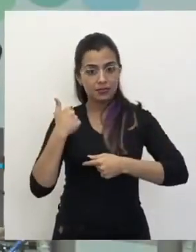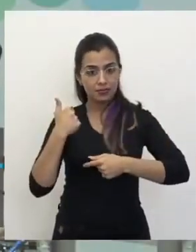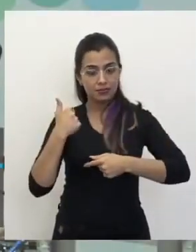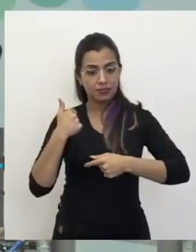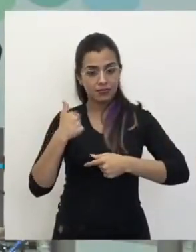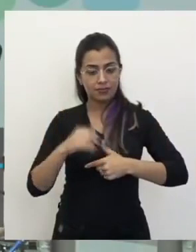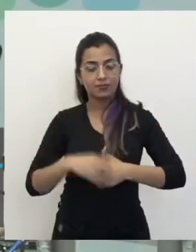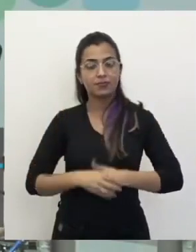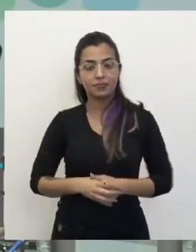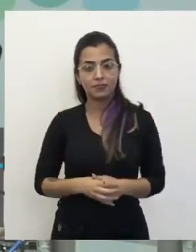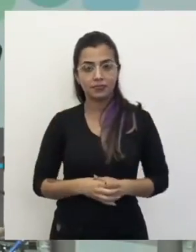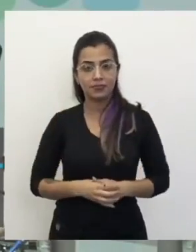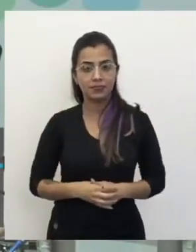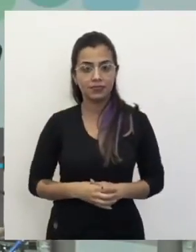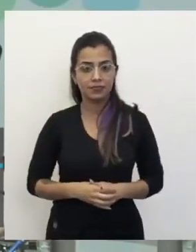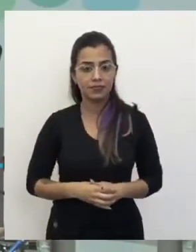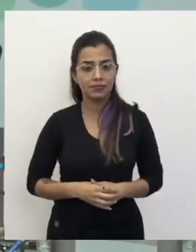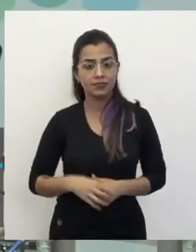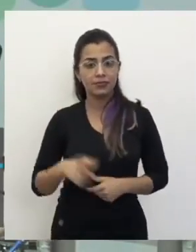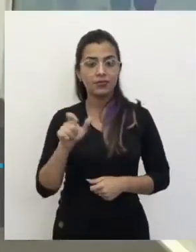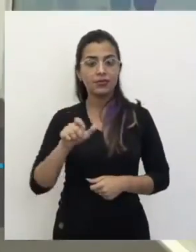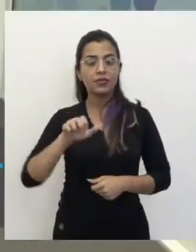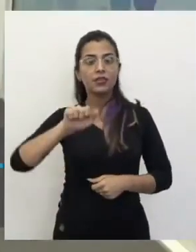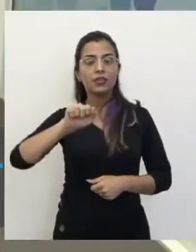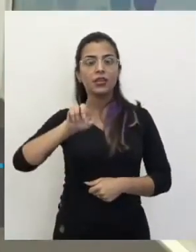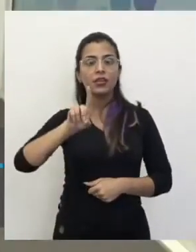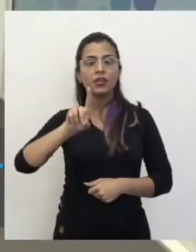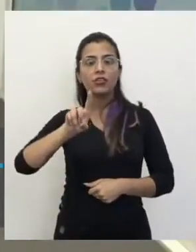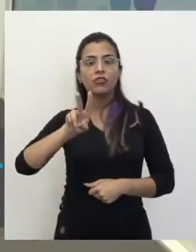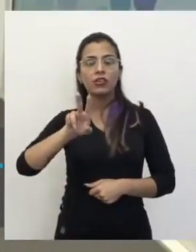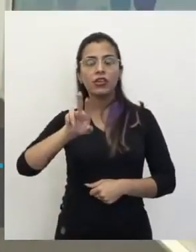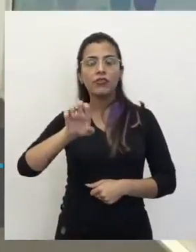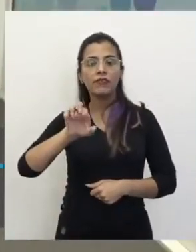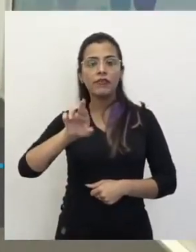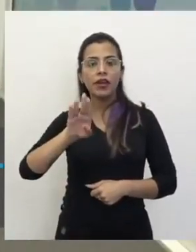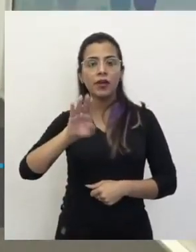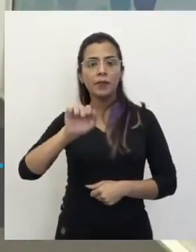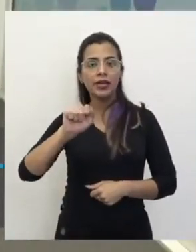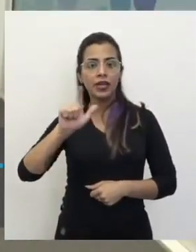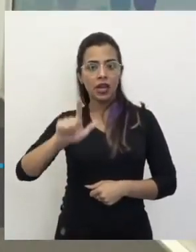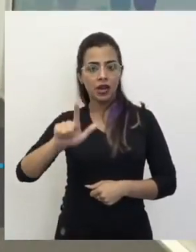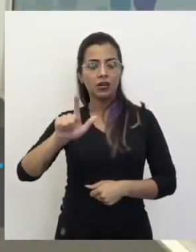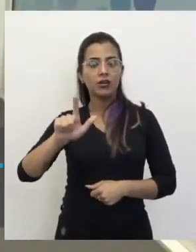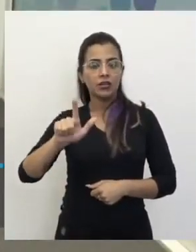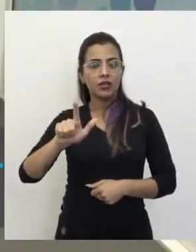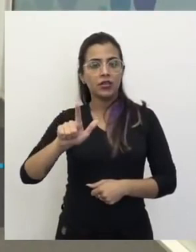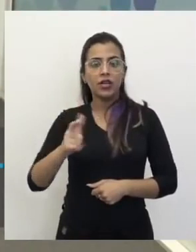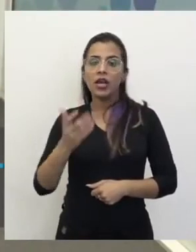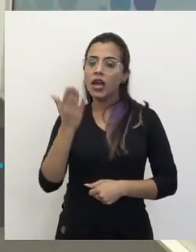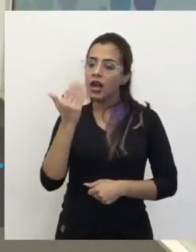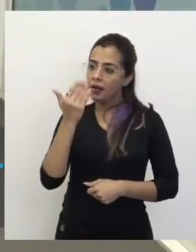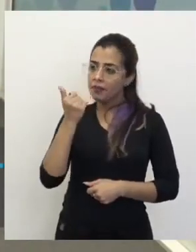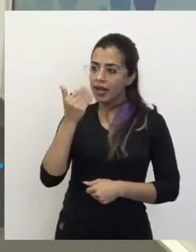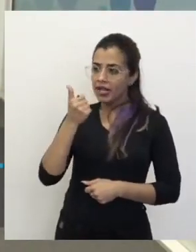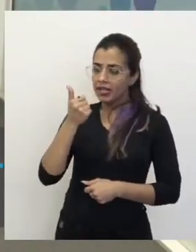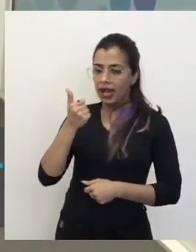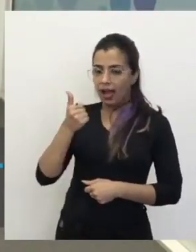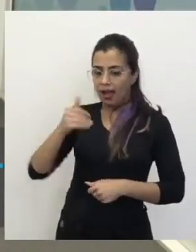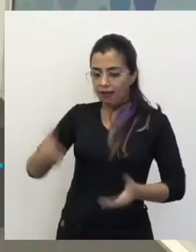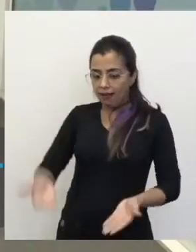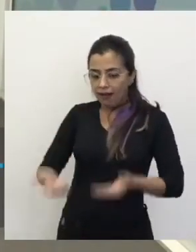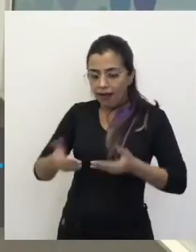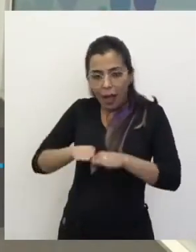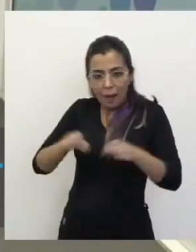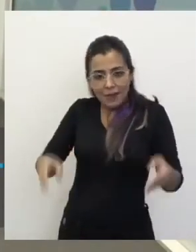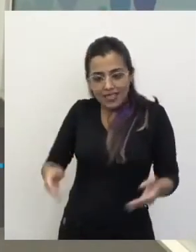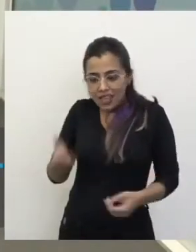à mesa, que é a locução adverbial. Porque se tivesse sem a crase, seria comer à mesa, que seria se alimentar do objeto, né? Comer à mesa é outra